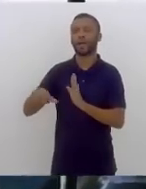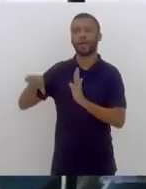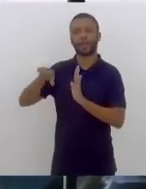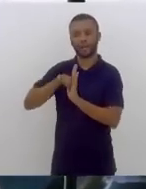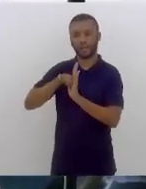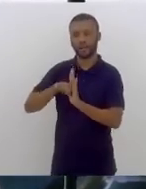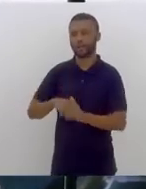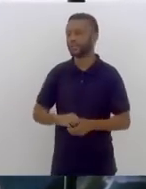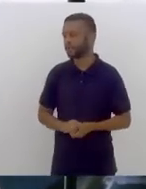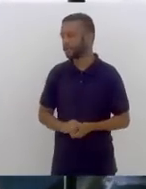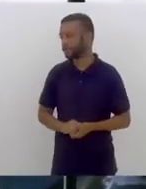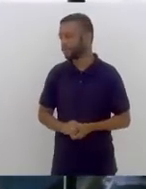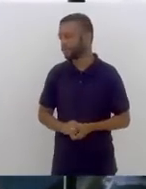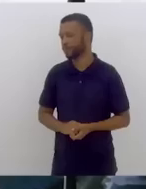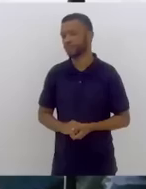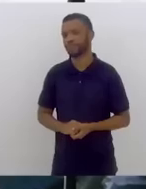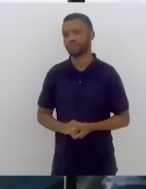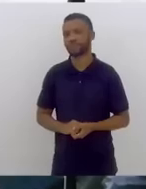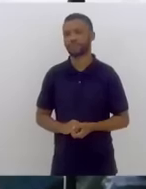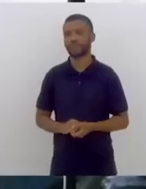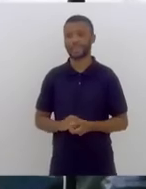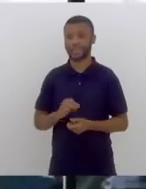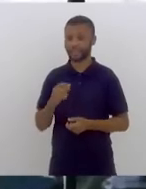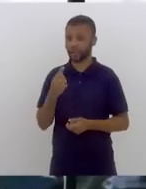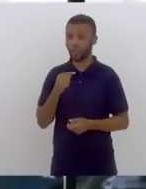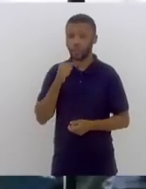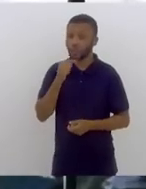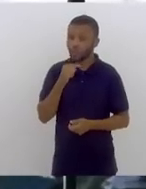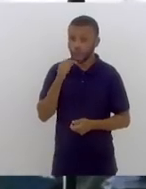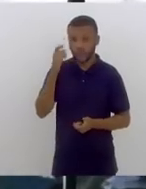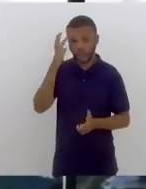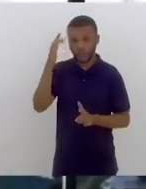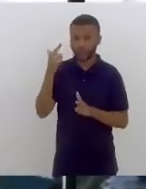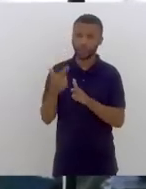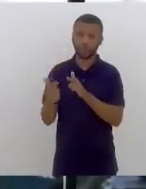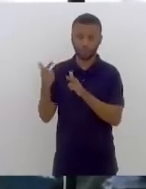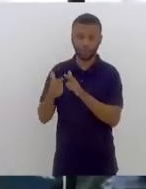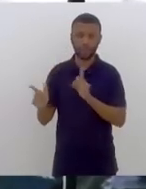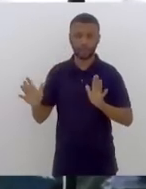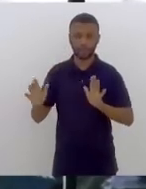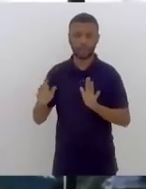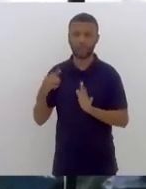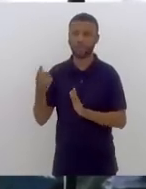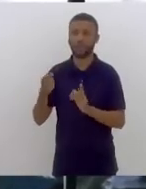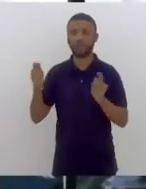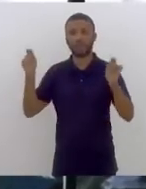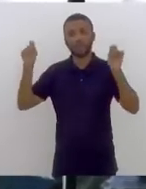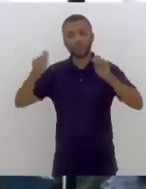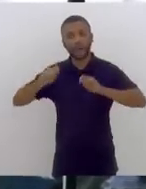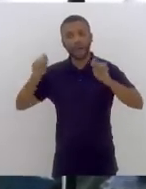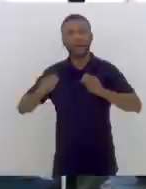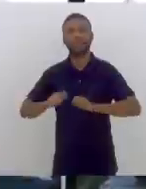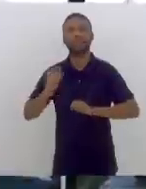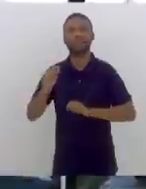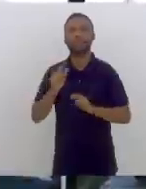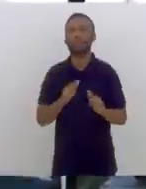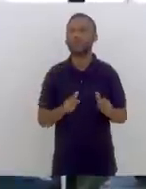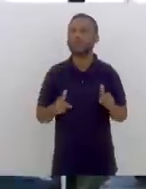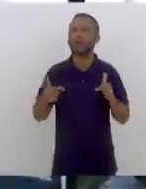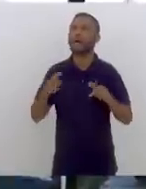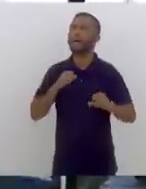E se a gente não consegue resolver esse problema a gente deve ir para onde